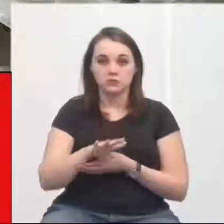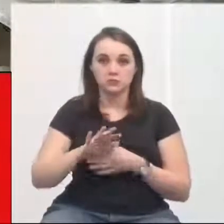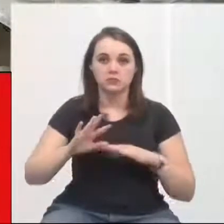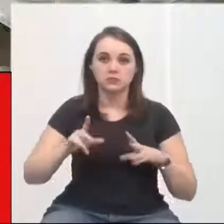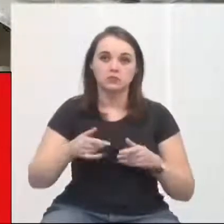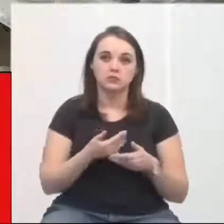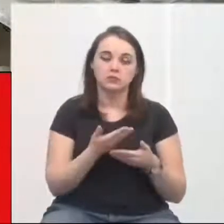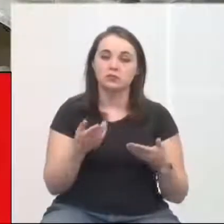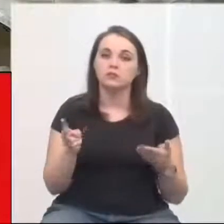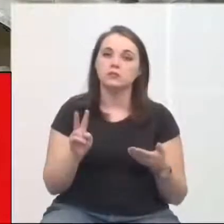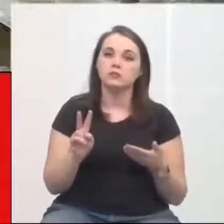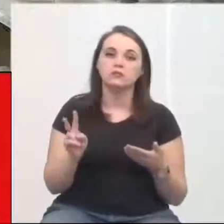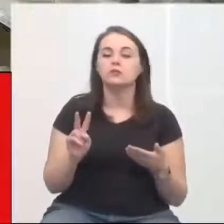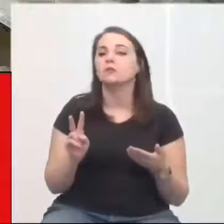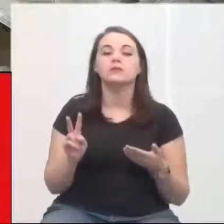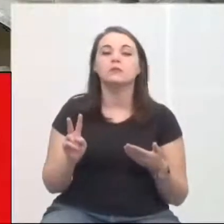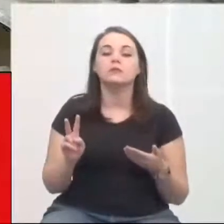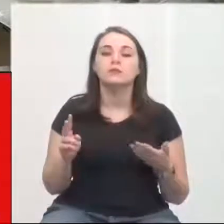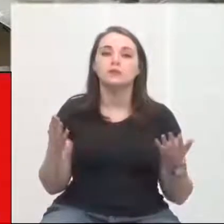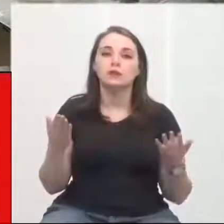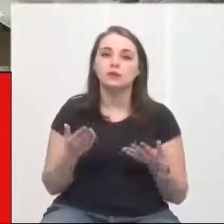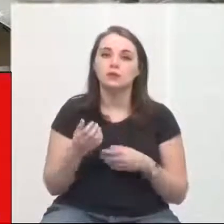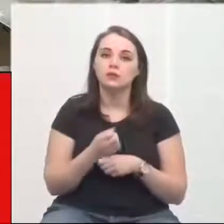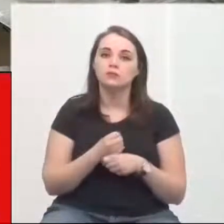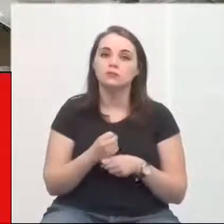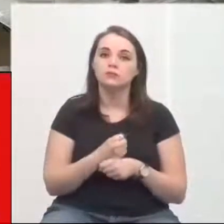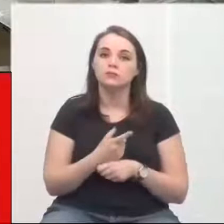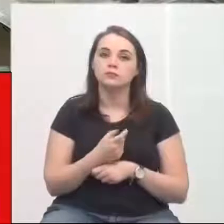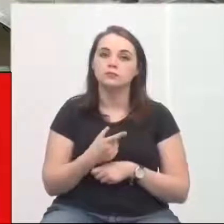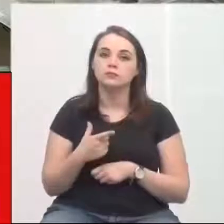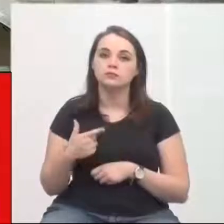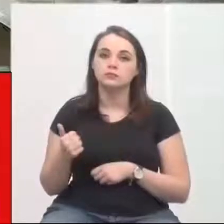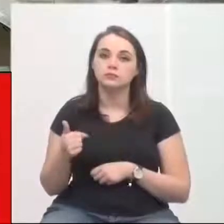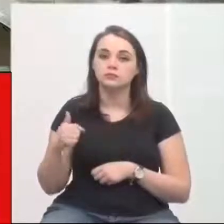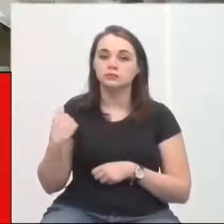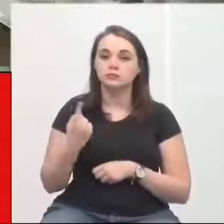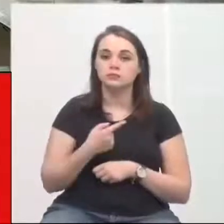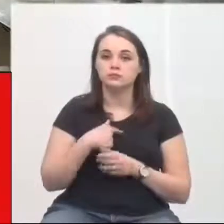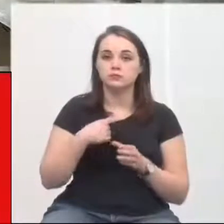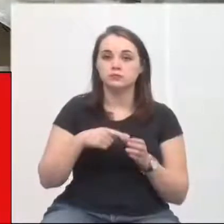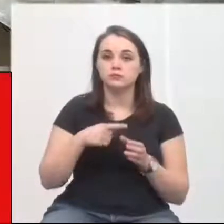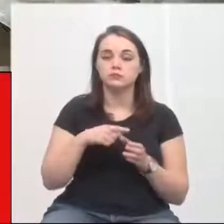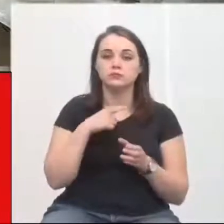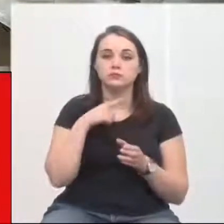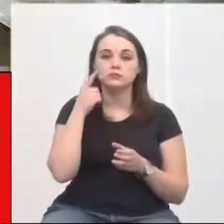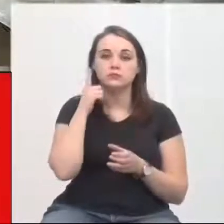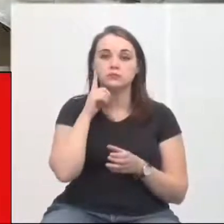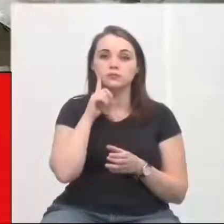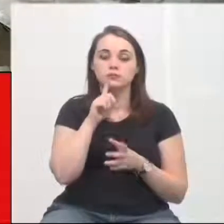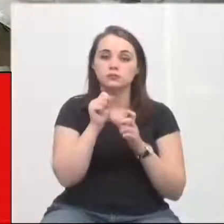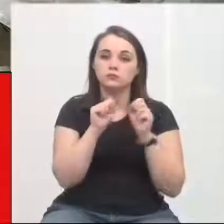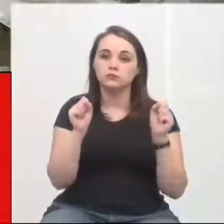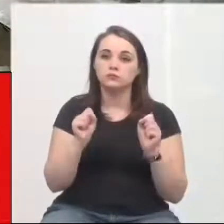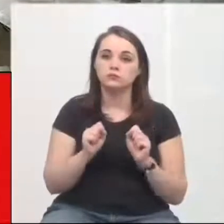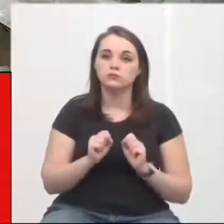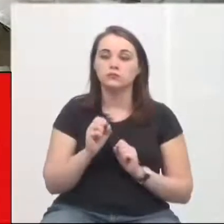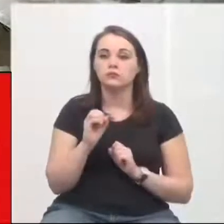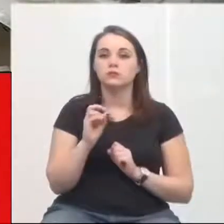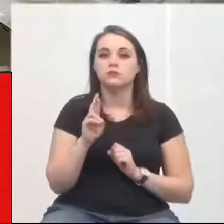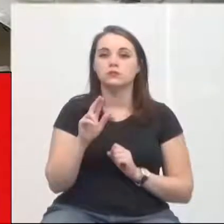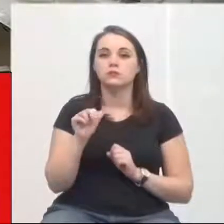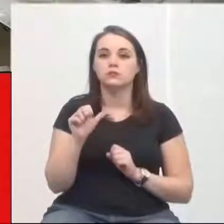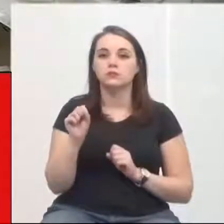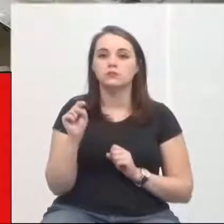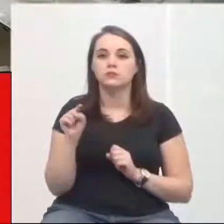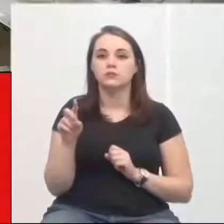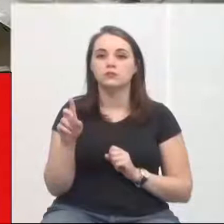vereadores. Agora, em 2021, o município de Criciúma ele adquiriu o sistema Obras GOV. É um sistema que ele conta